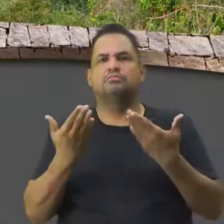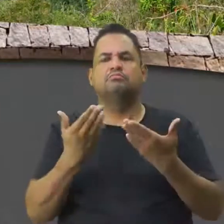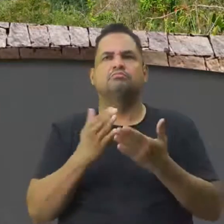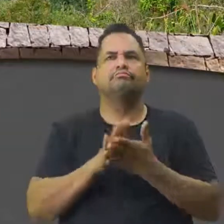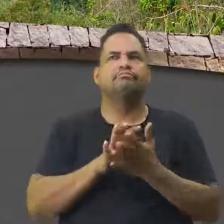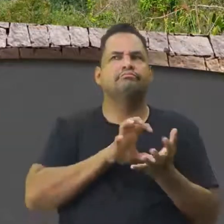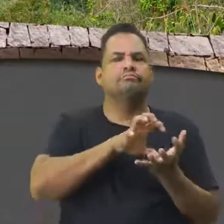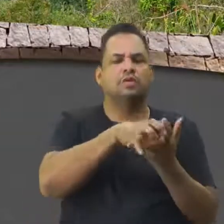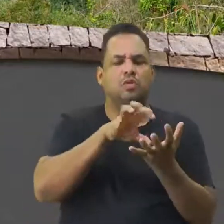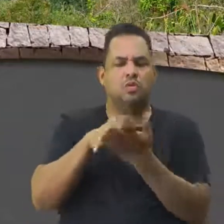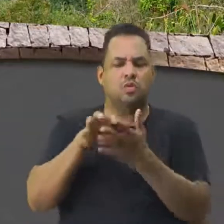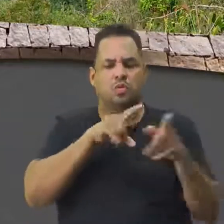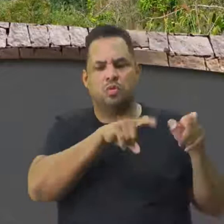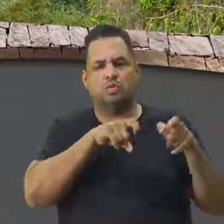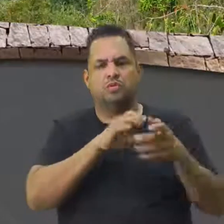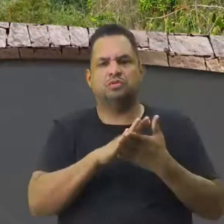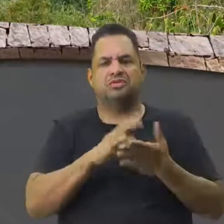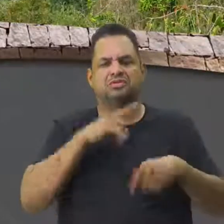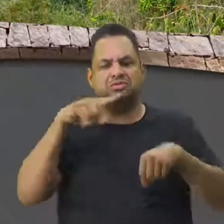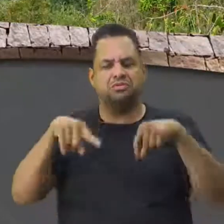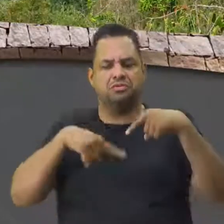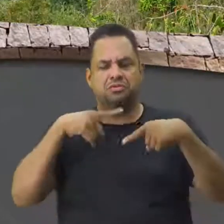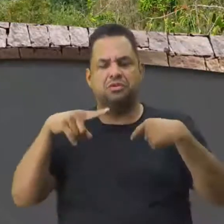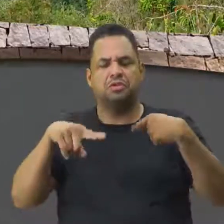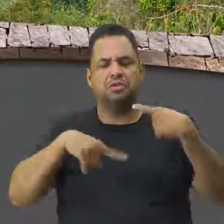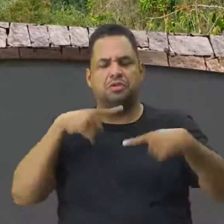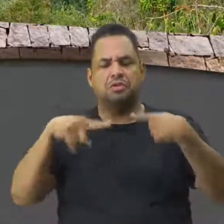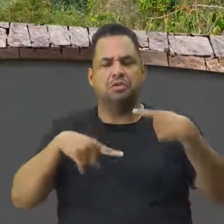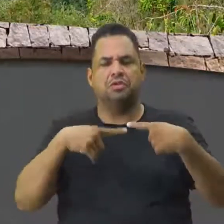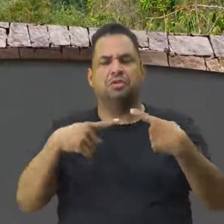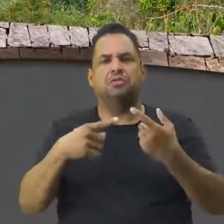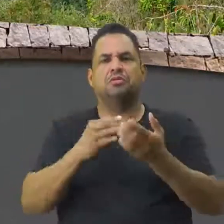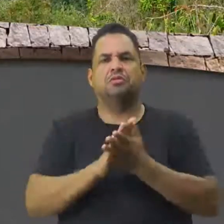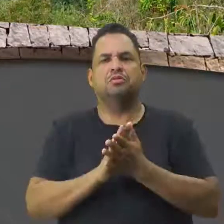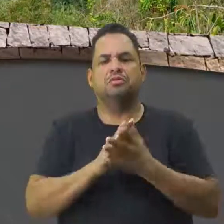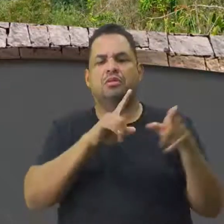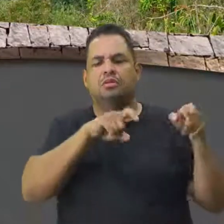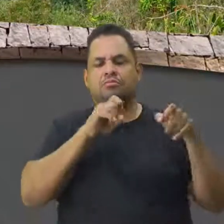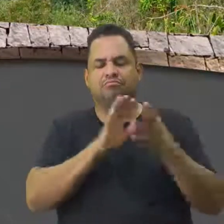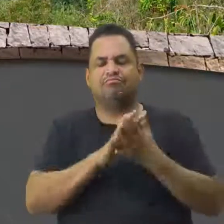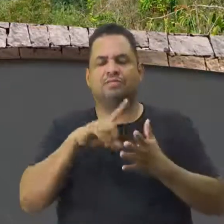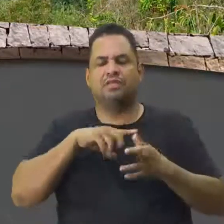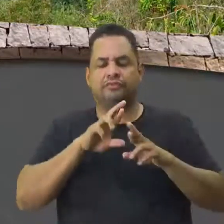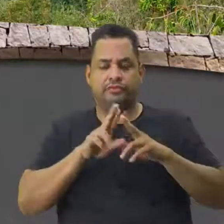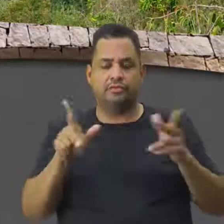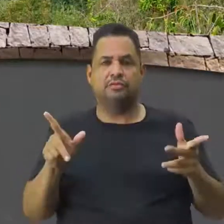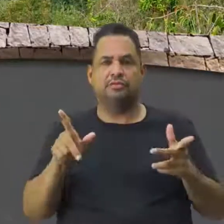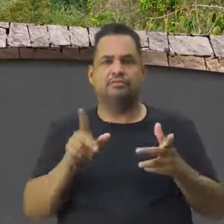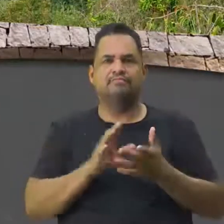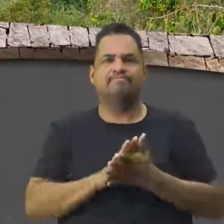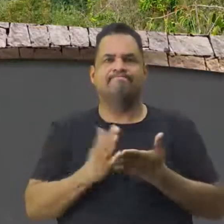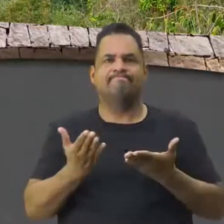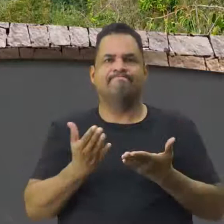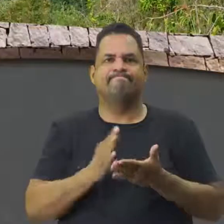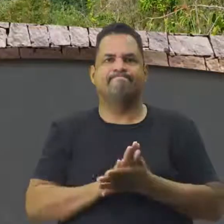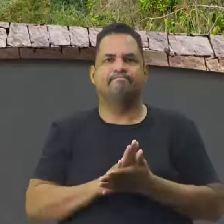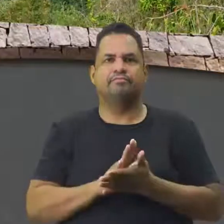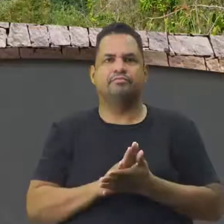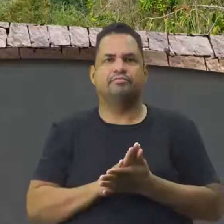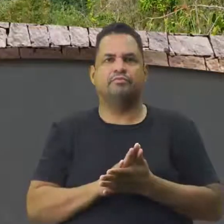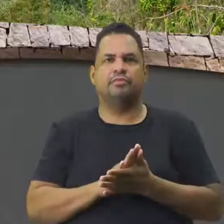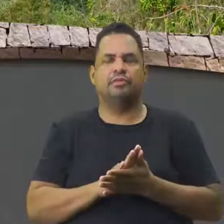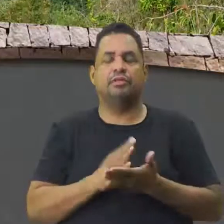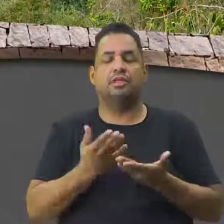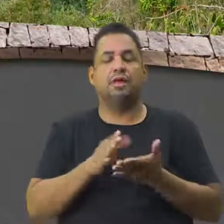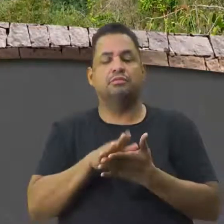colônias agrícolas, outro tem ciclo agrícola. É, há uma pequena diferença, ok? Só para você ter conhecimento na geografia do que nós